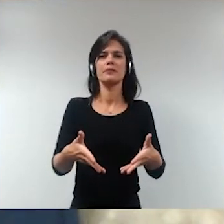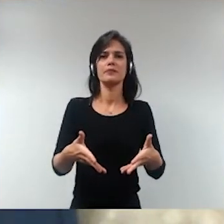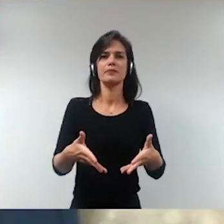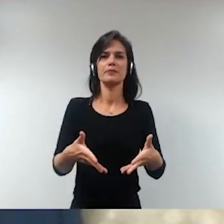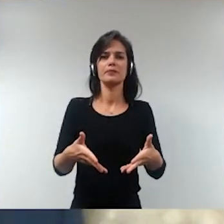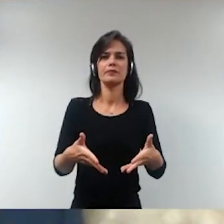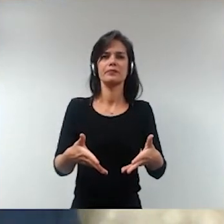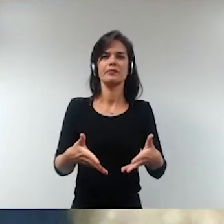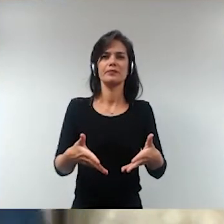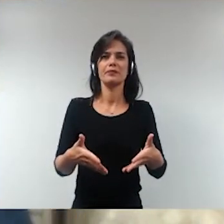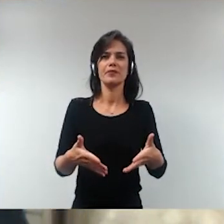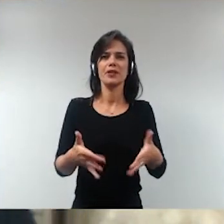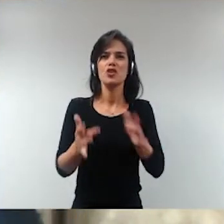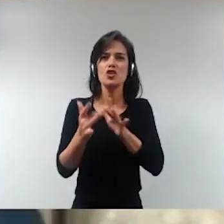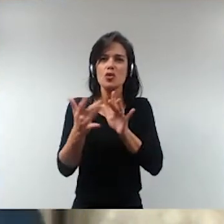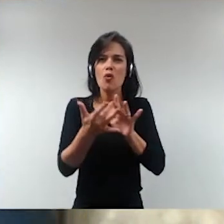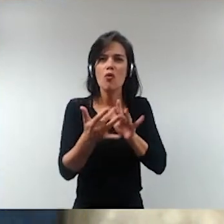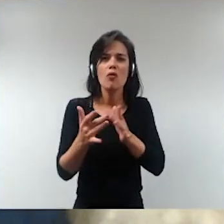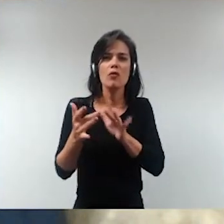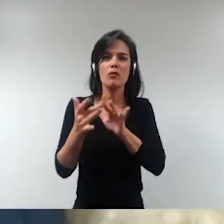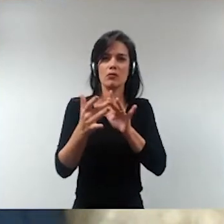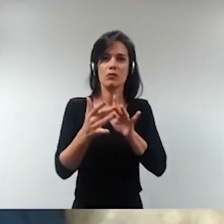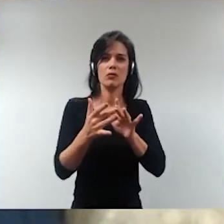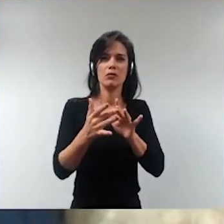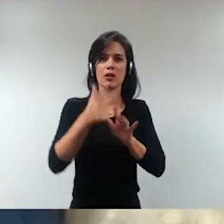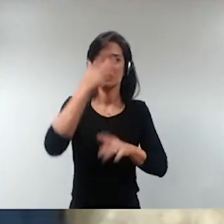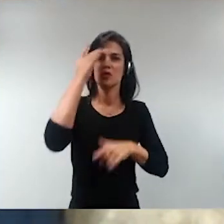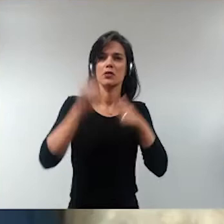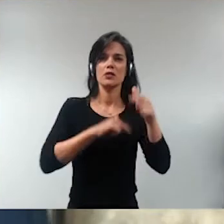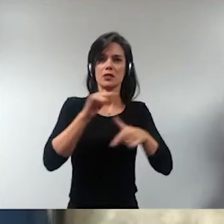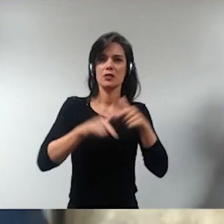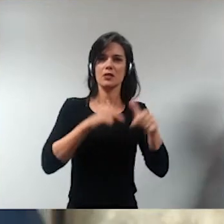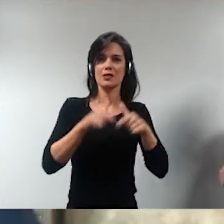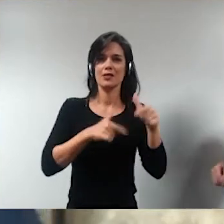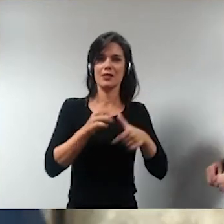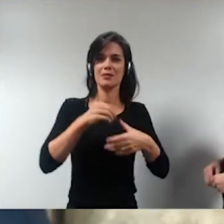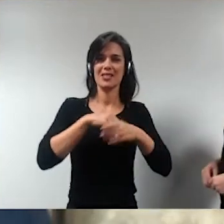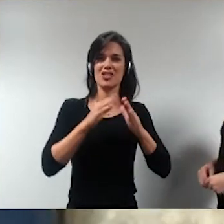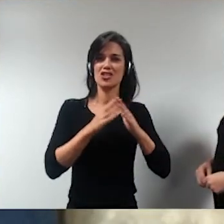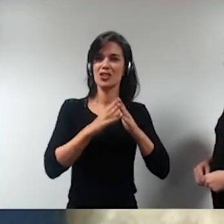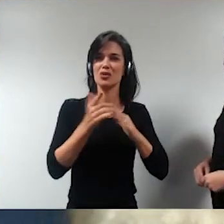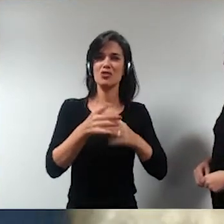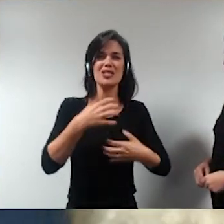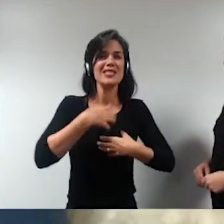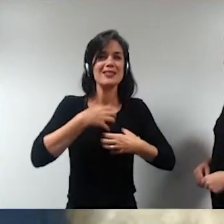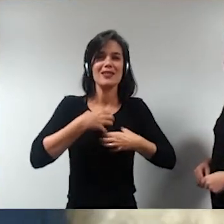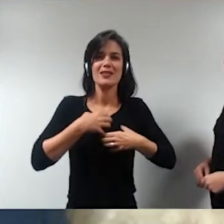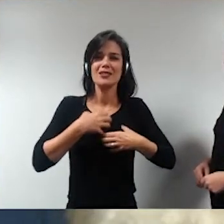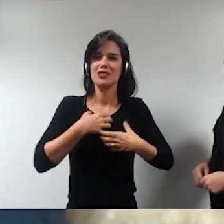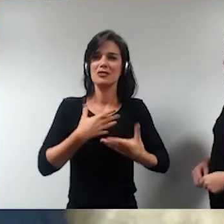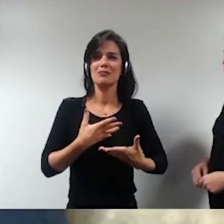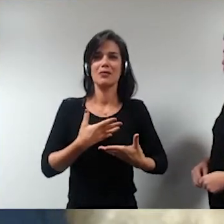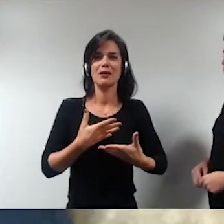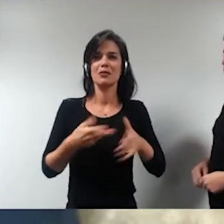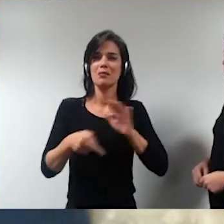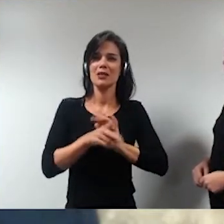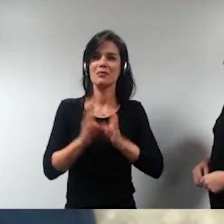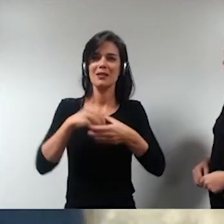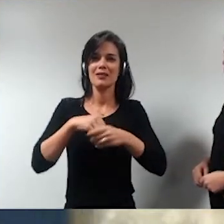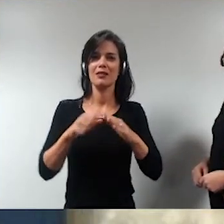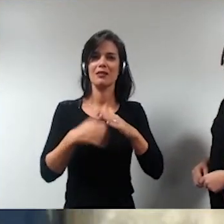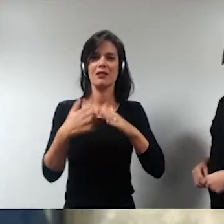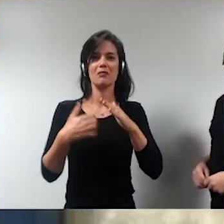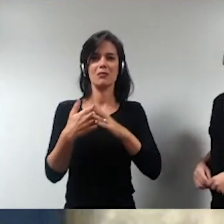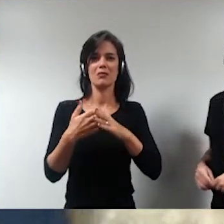maior. E os funcionários da IBM que estavam trabalhando de casa não estavam tendo esse sentimento, não estavam sentindo isso daí. Eu acho que